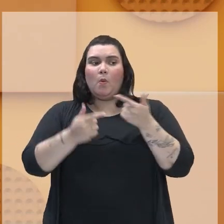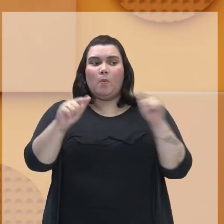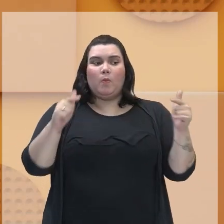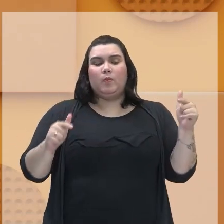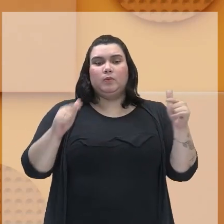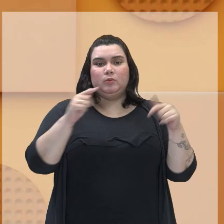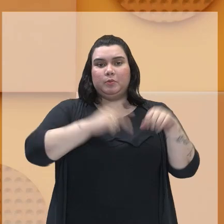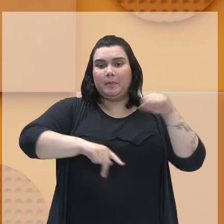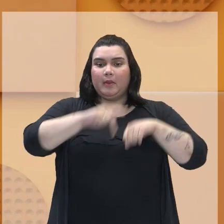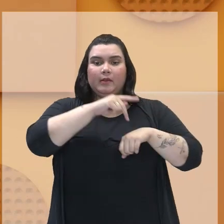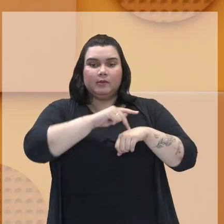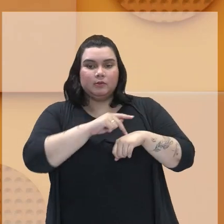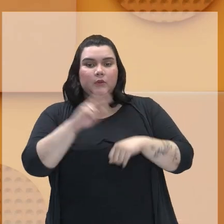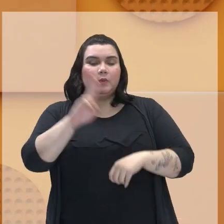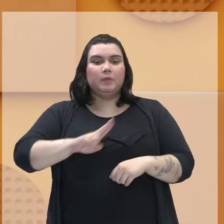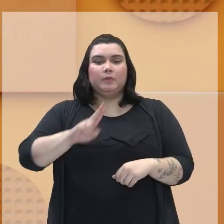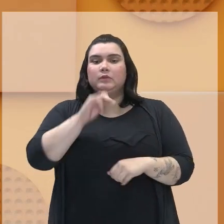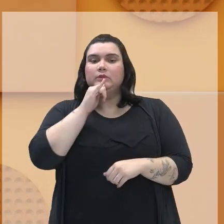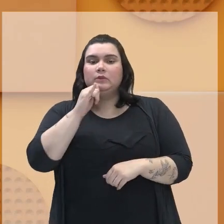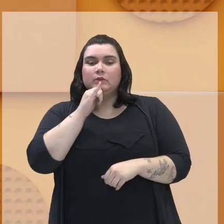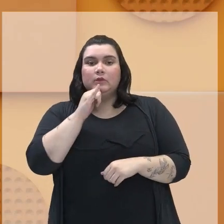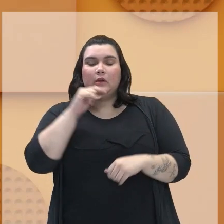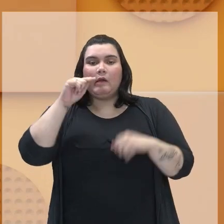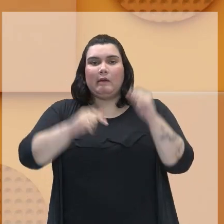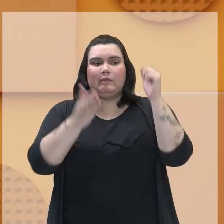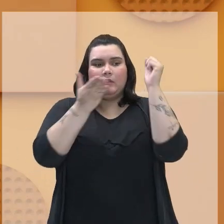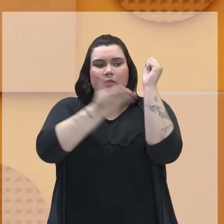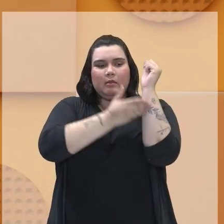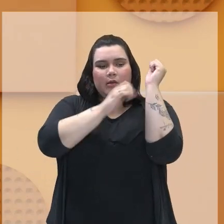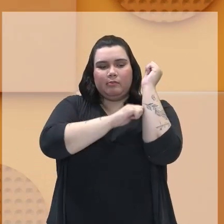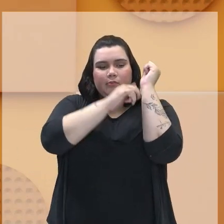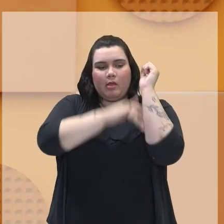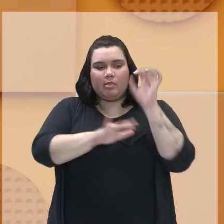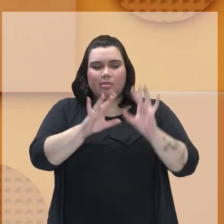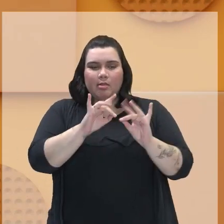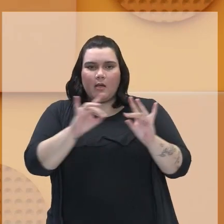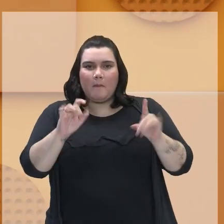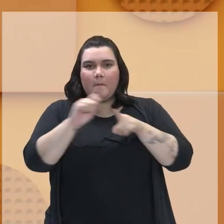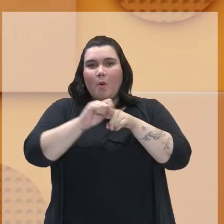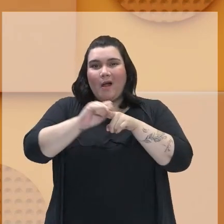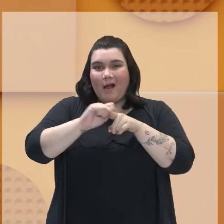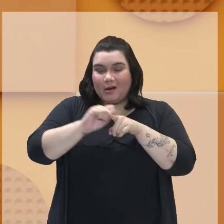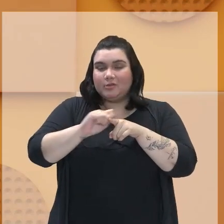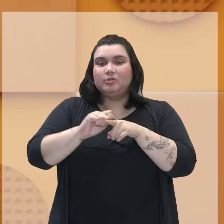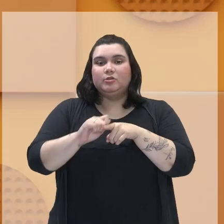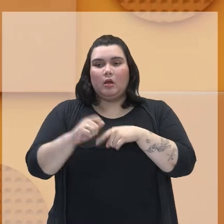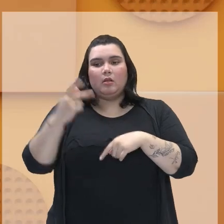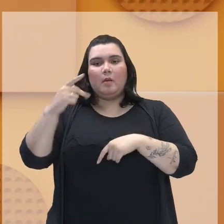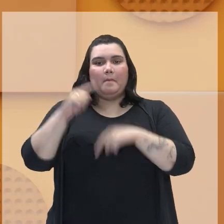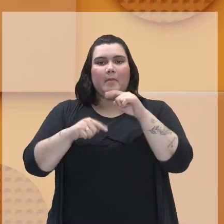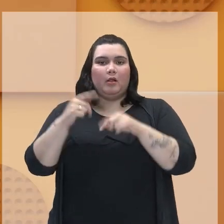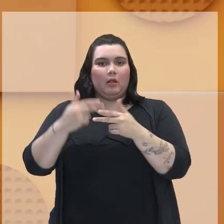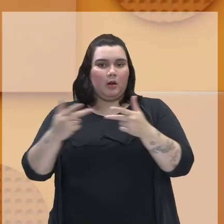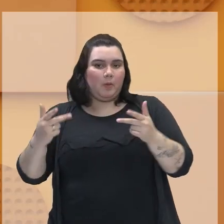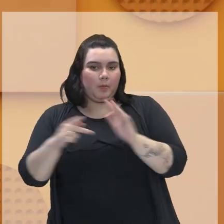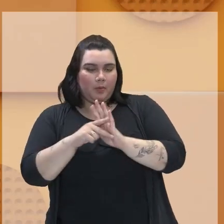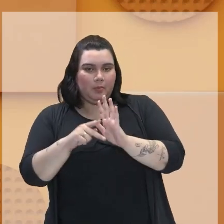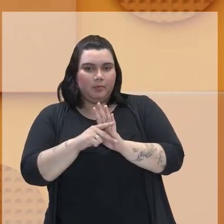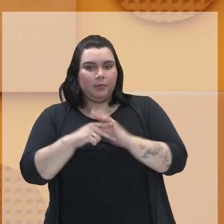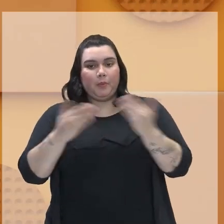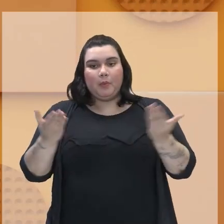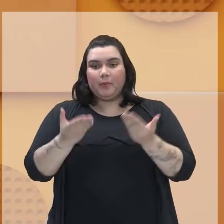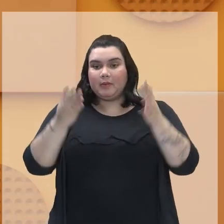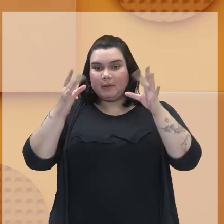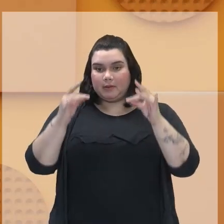nações que usavam, por exemplo, a borracha como matéria-prima dentro de suas indústrias. Então, é isso que a gente vai conversar um pouco